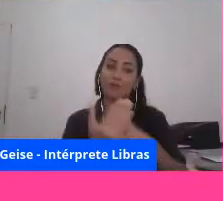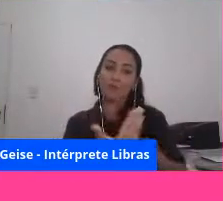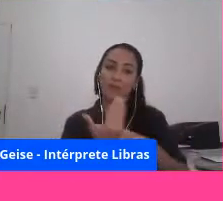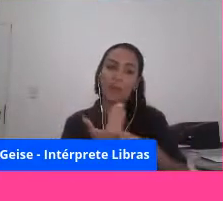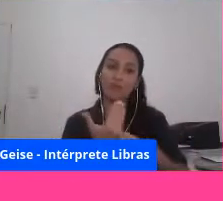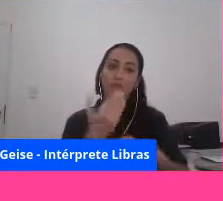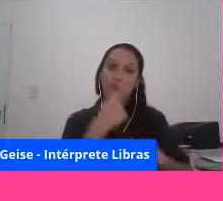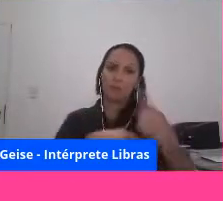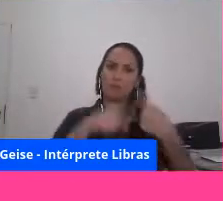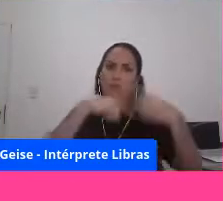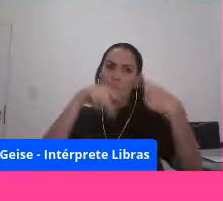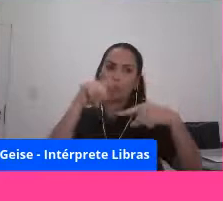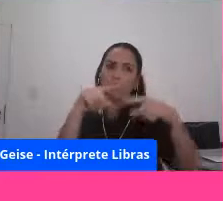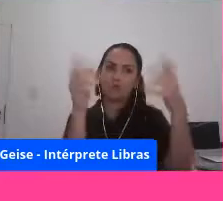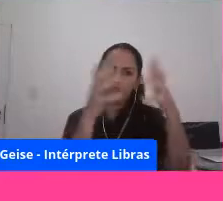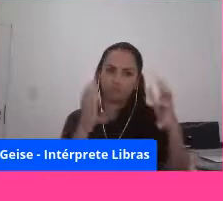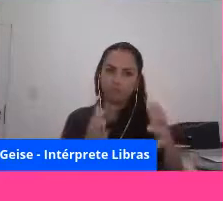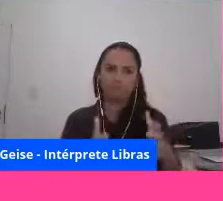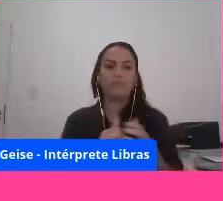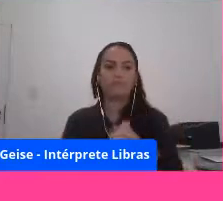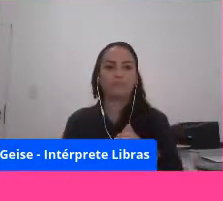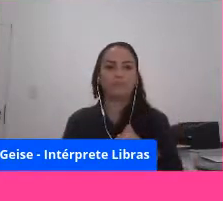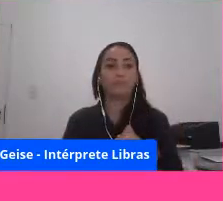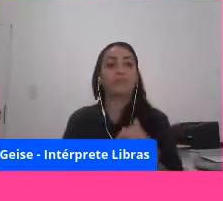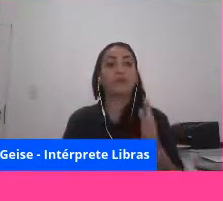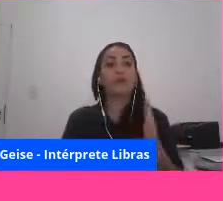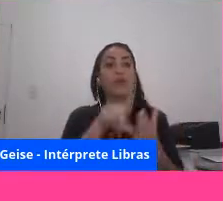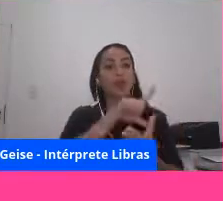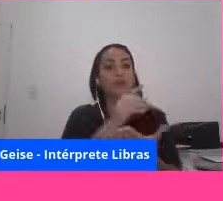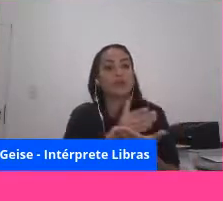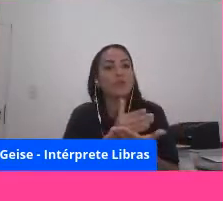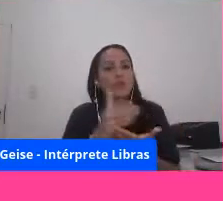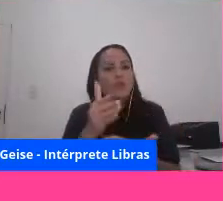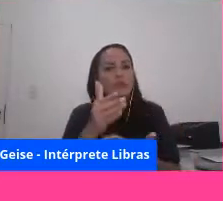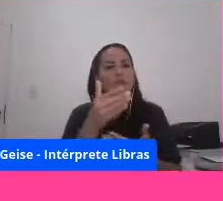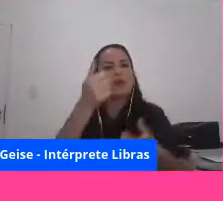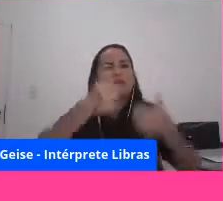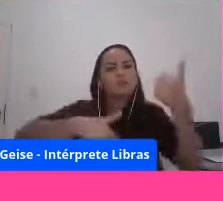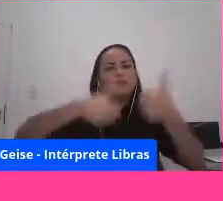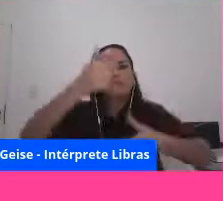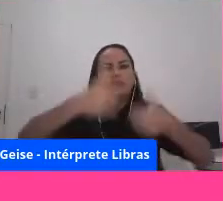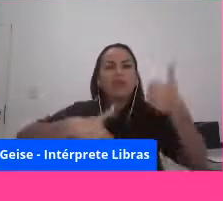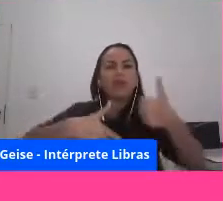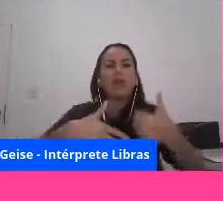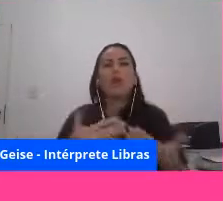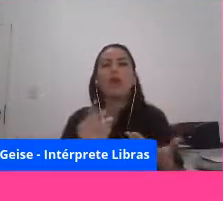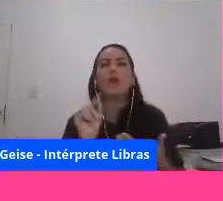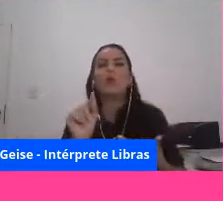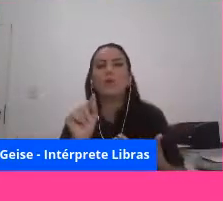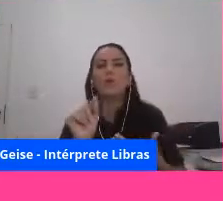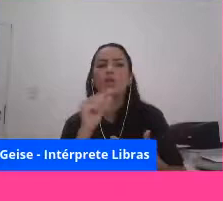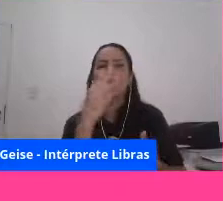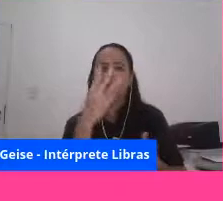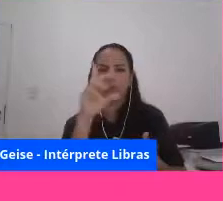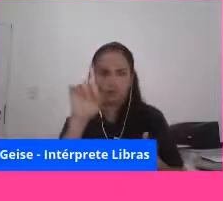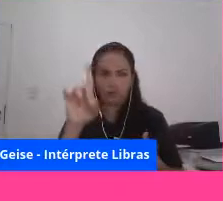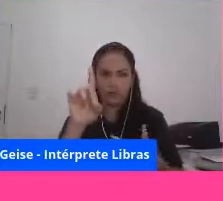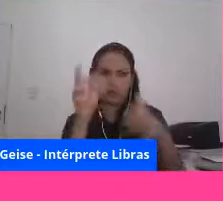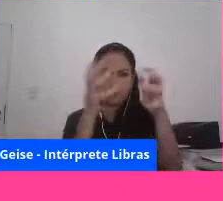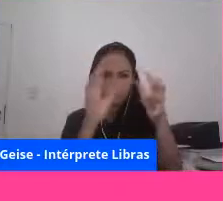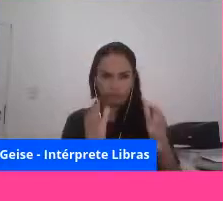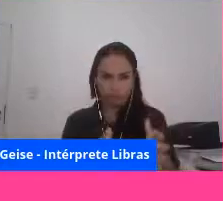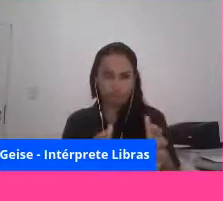pegada. Então, antes que a gente começar a realmente falar um pouco dessa introdução, eu vou pedir